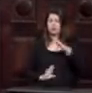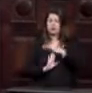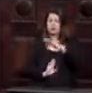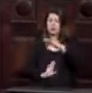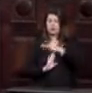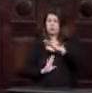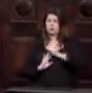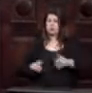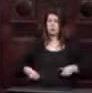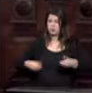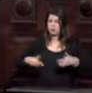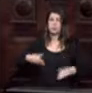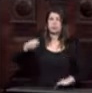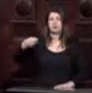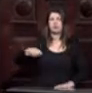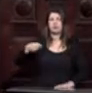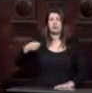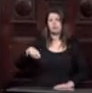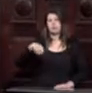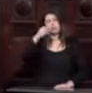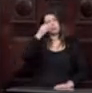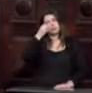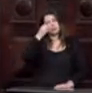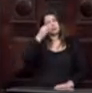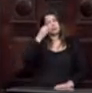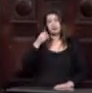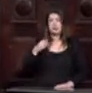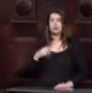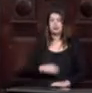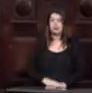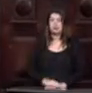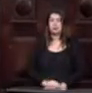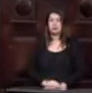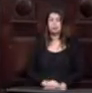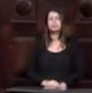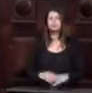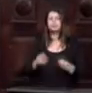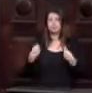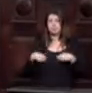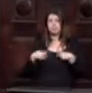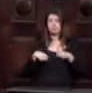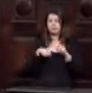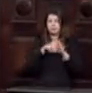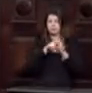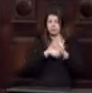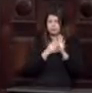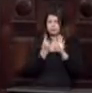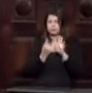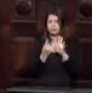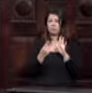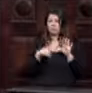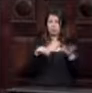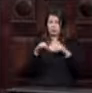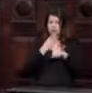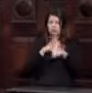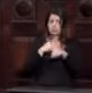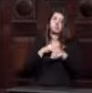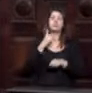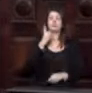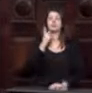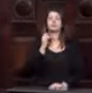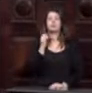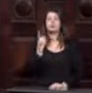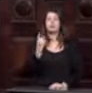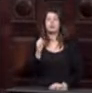das despesas obrigatórias previstas no caput corresponderá. Inciso 1. Para o exercício de 2018, a